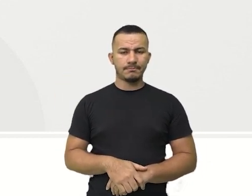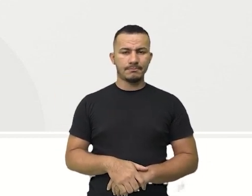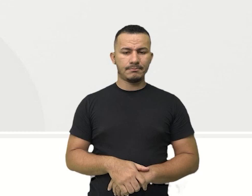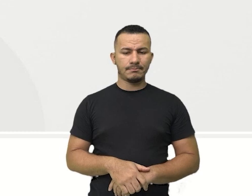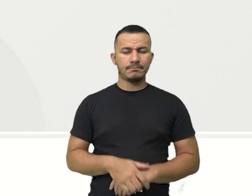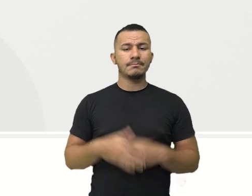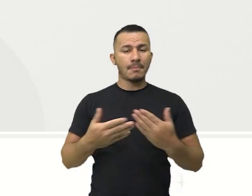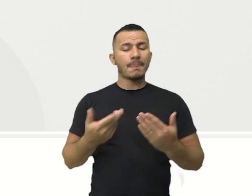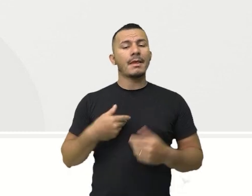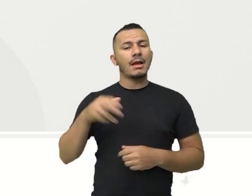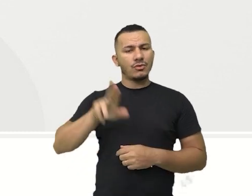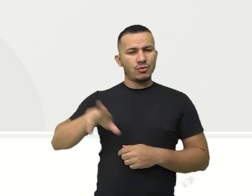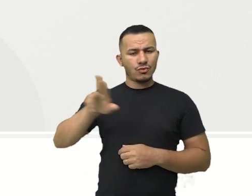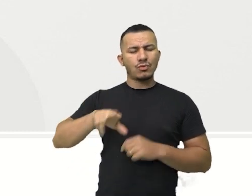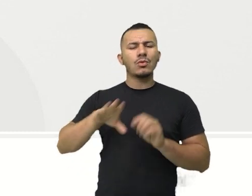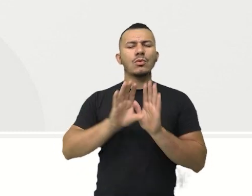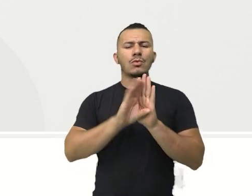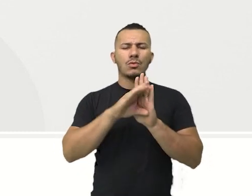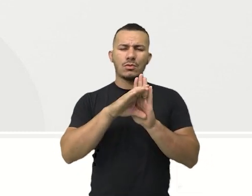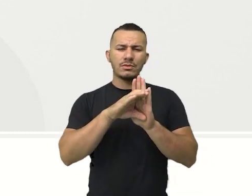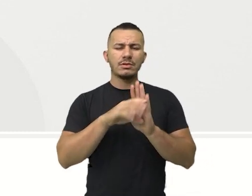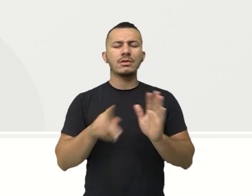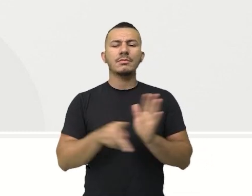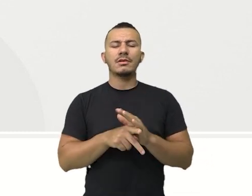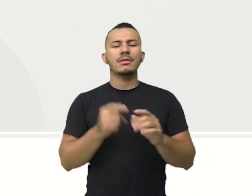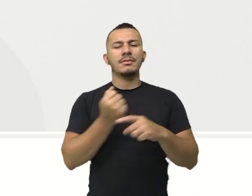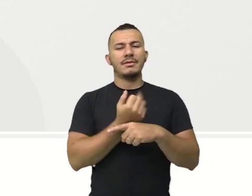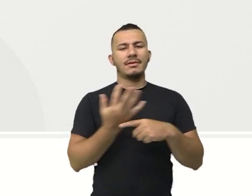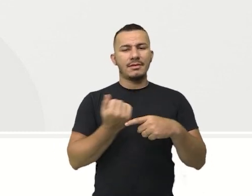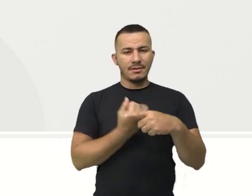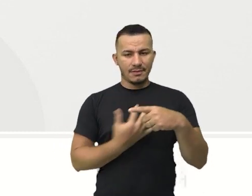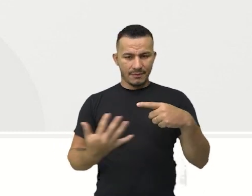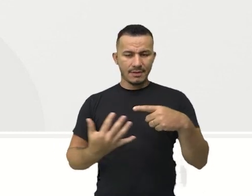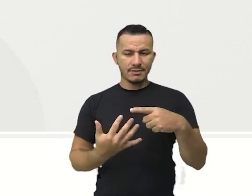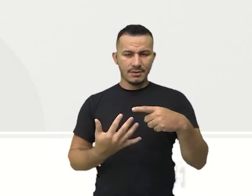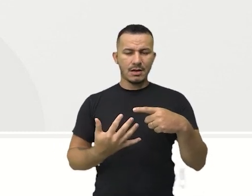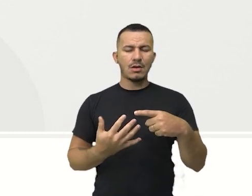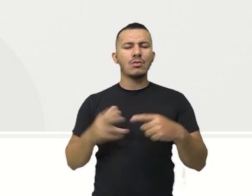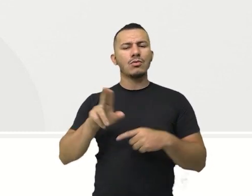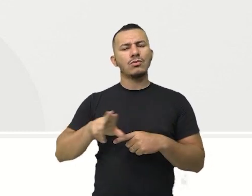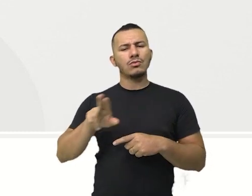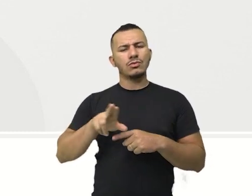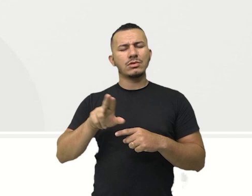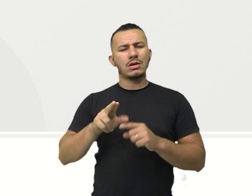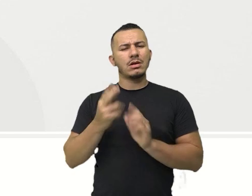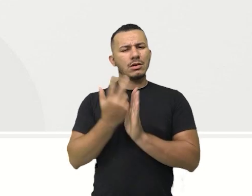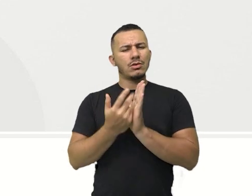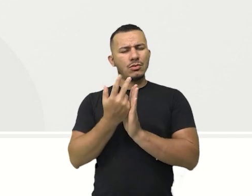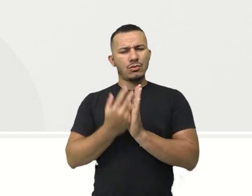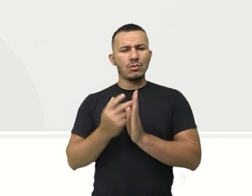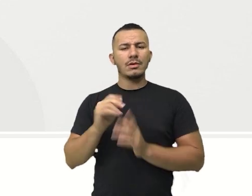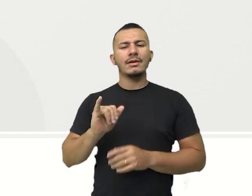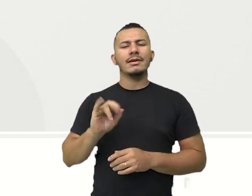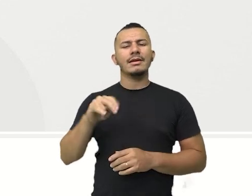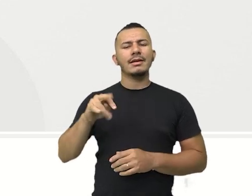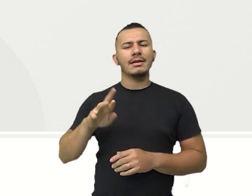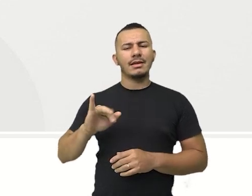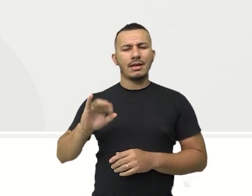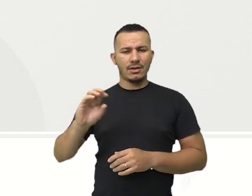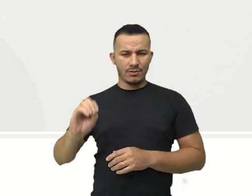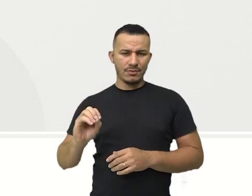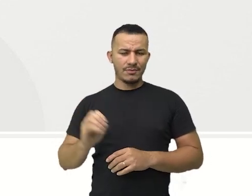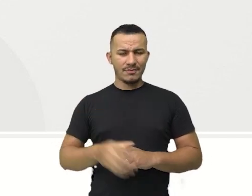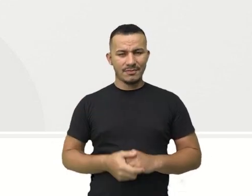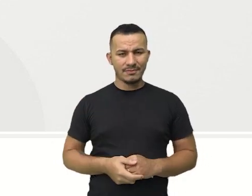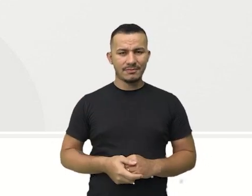Pronto. Utilizamos aí o conceito aí de fração como parte de um inteiro.